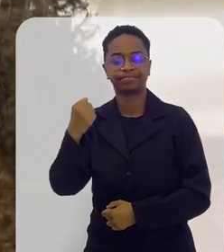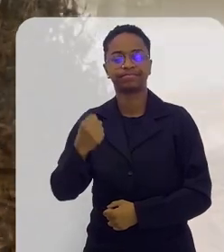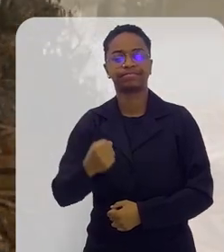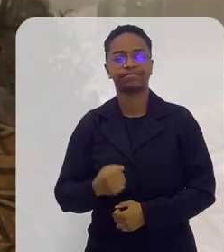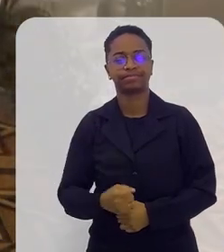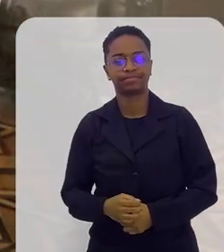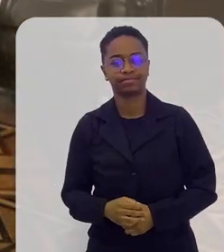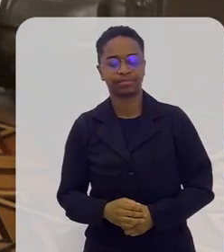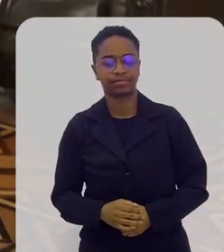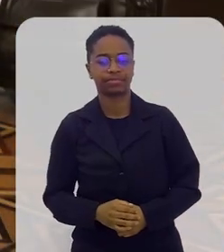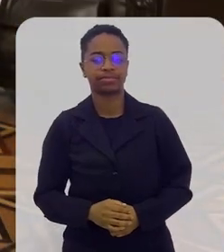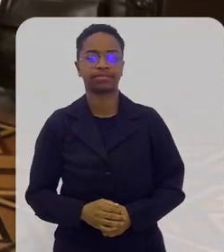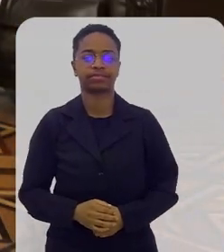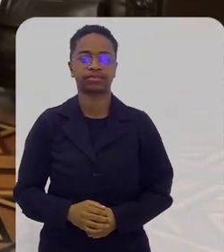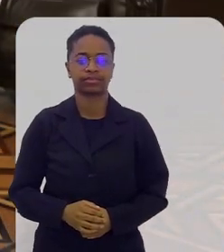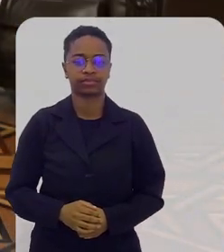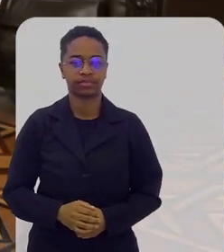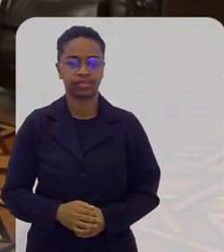vitória.